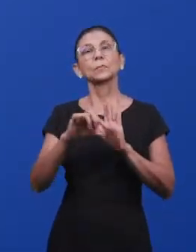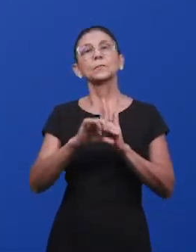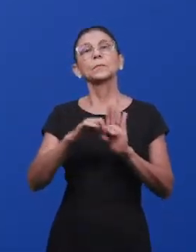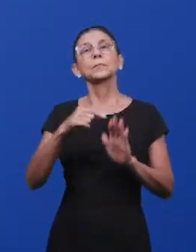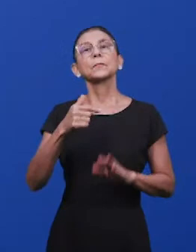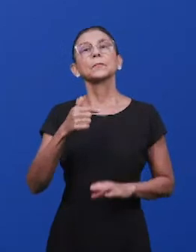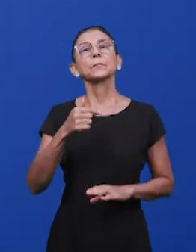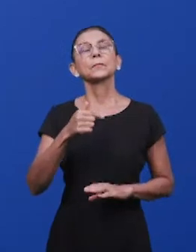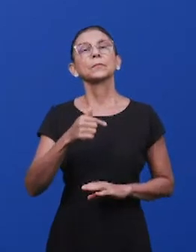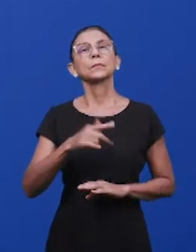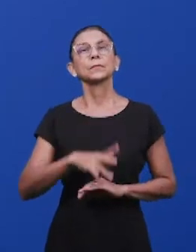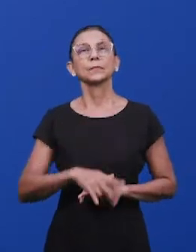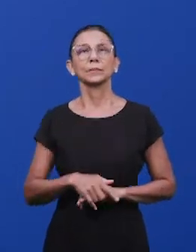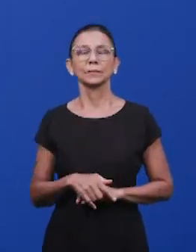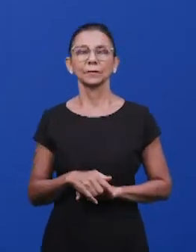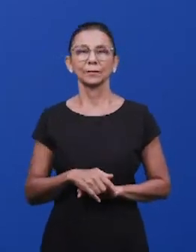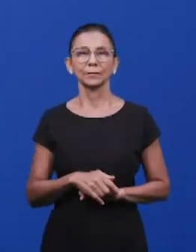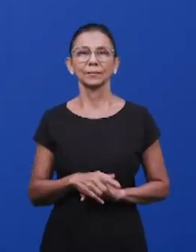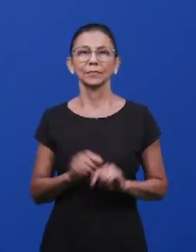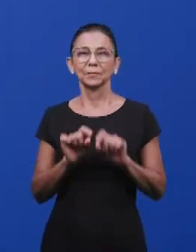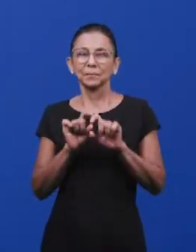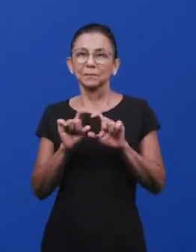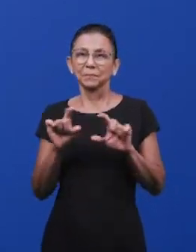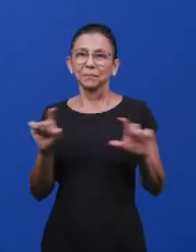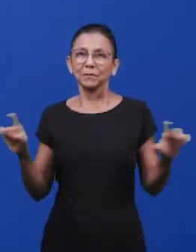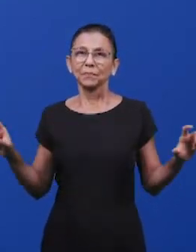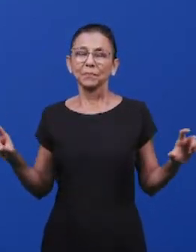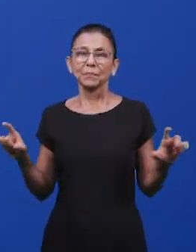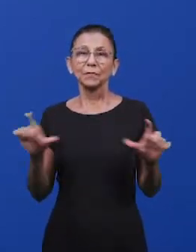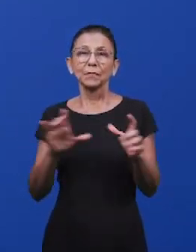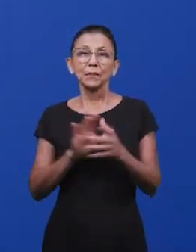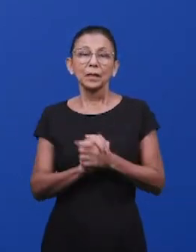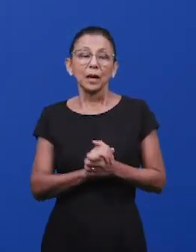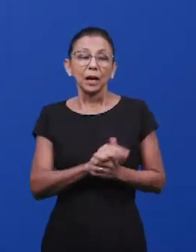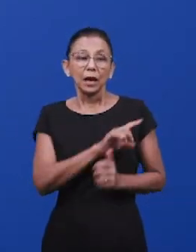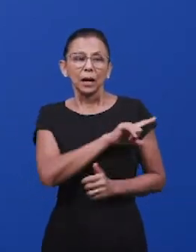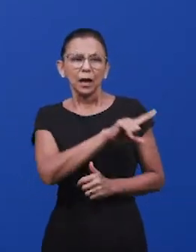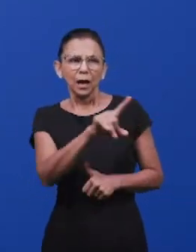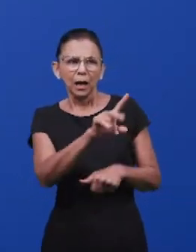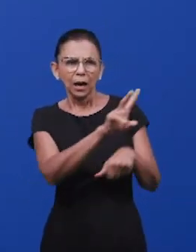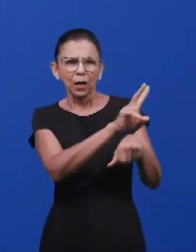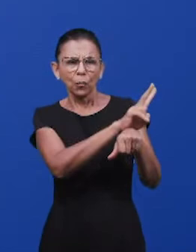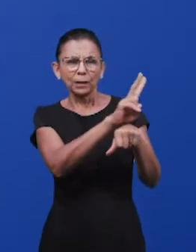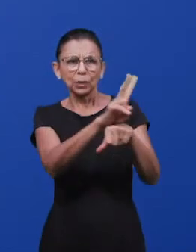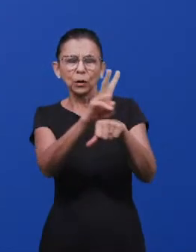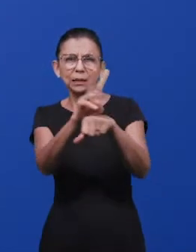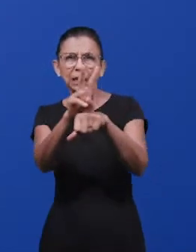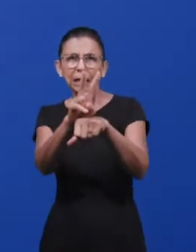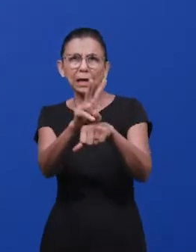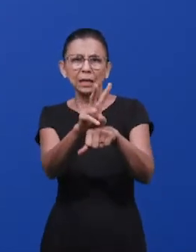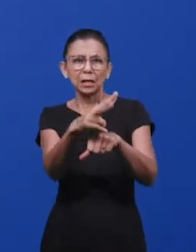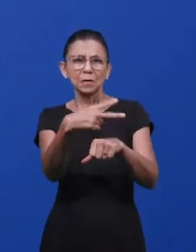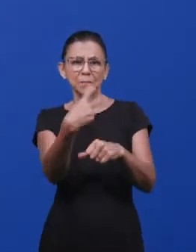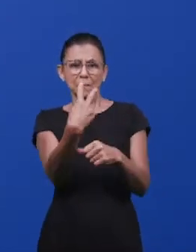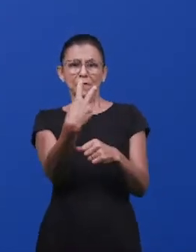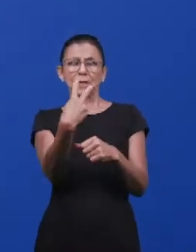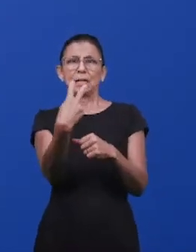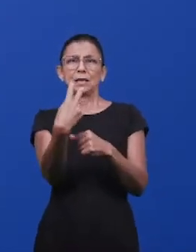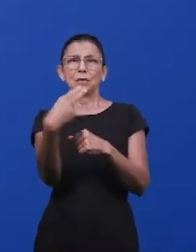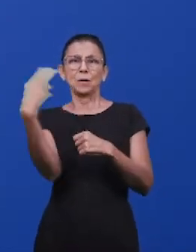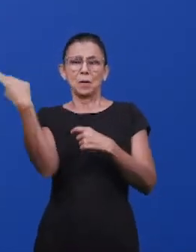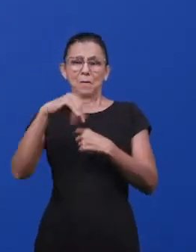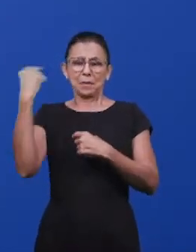verso 7, na expressão: acharam-me os guardas que rondavam pela cidade, espancaram-me e